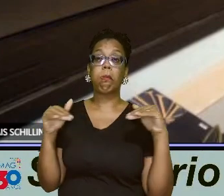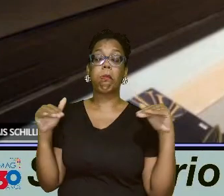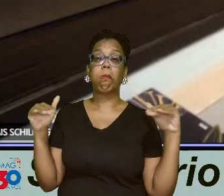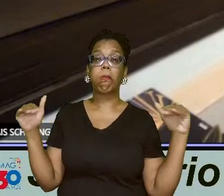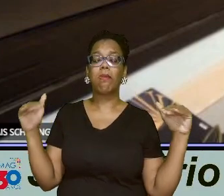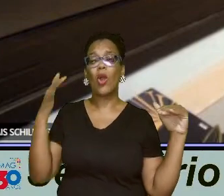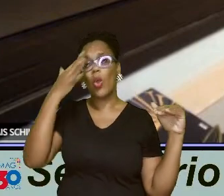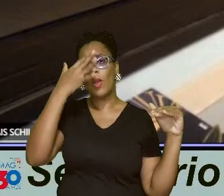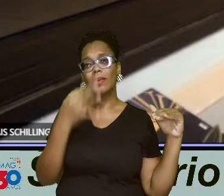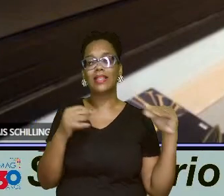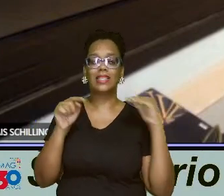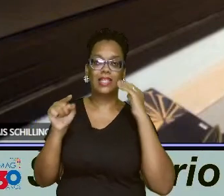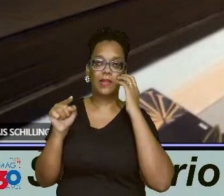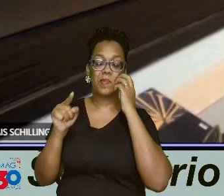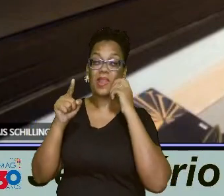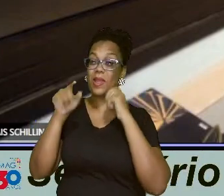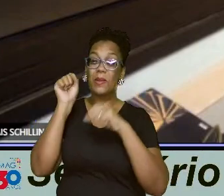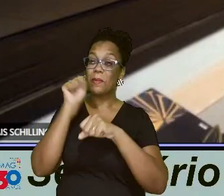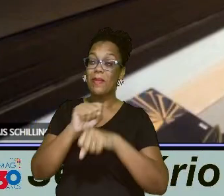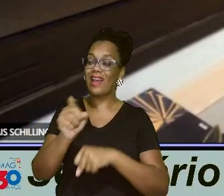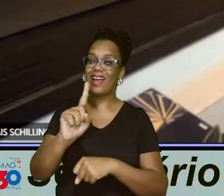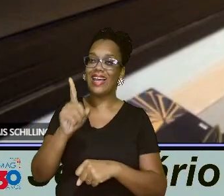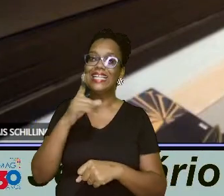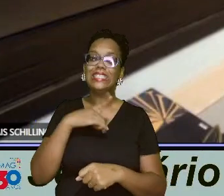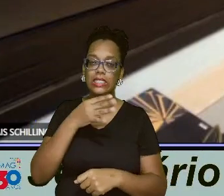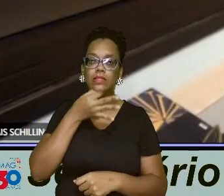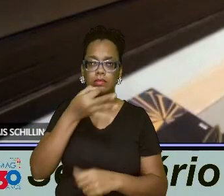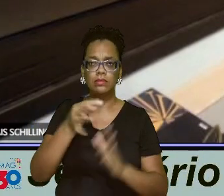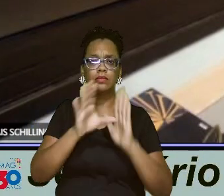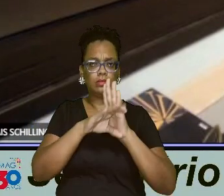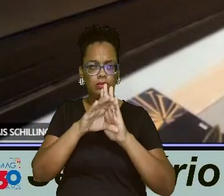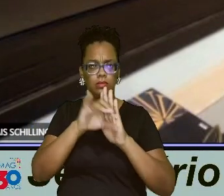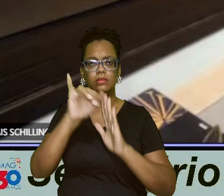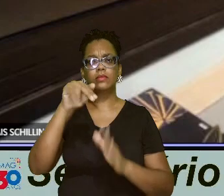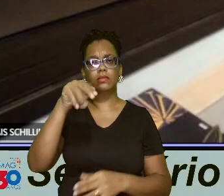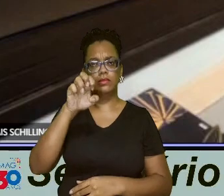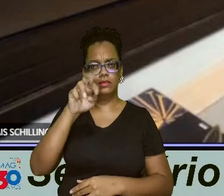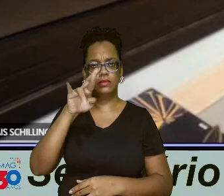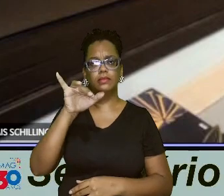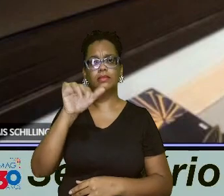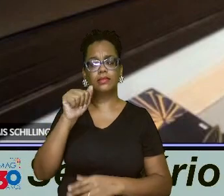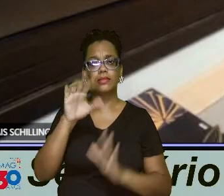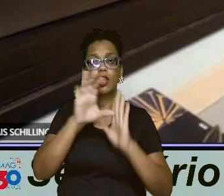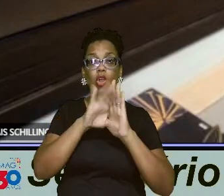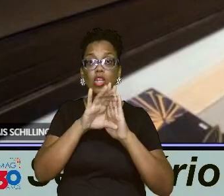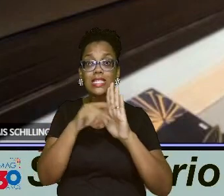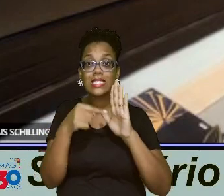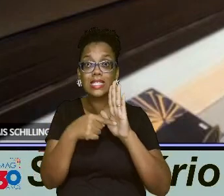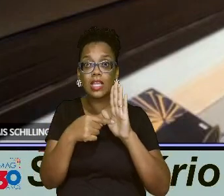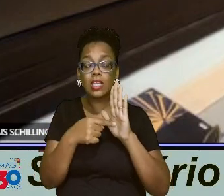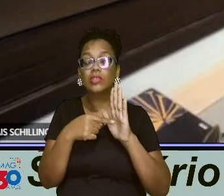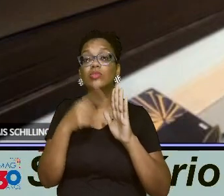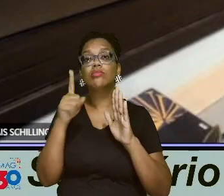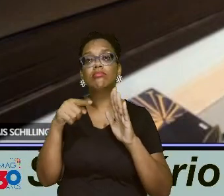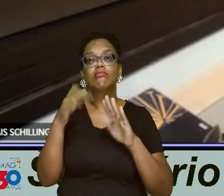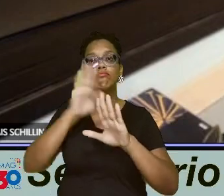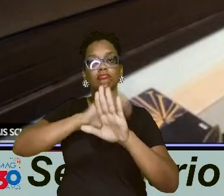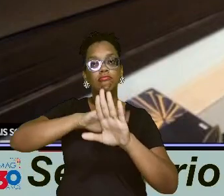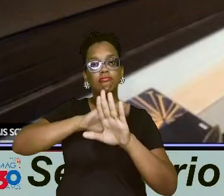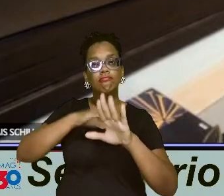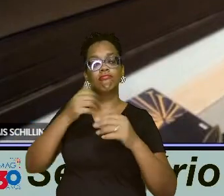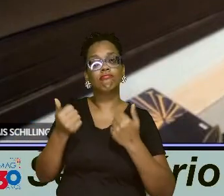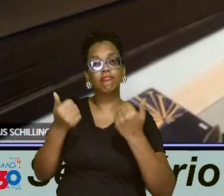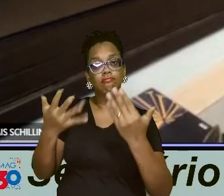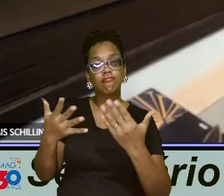compreender a inércia. E eu acho que ele não para por aí, porque ao dar o conceito de inércia, ao trabalhar com esse conceito, enquanto precedente, trazendo